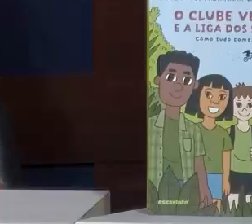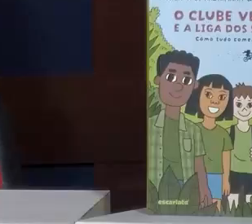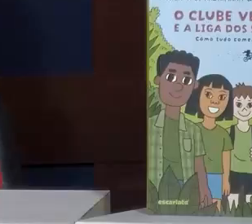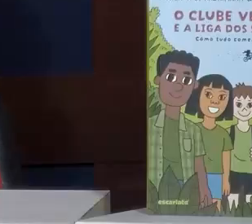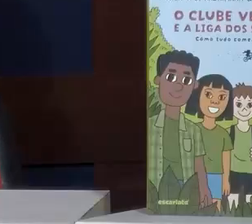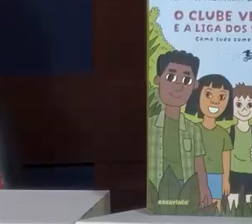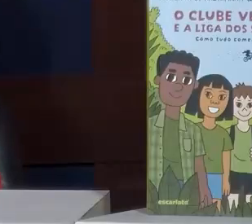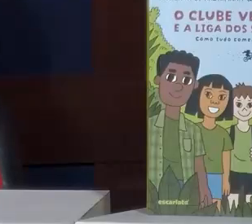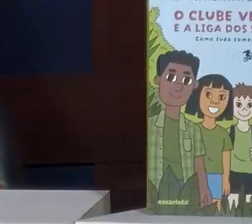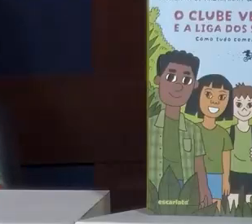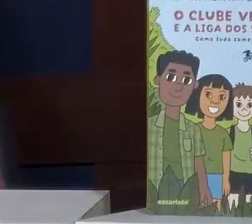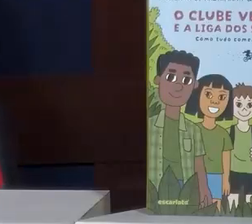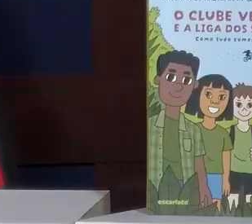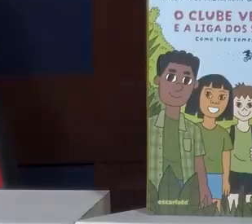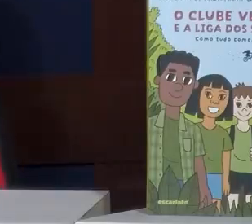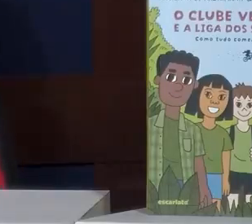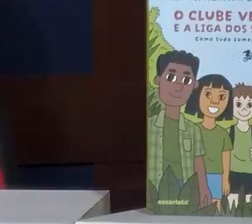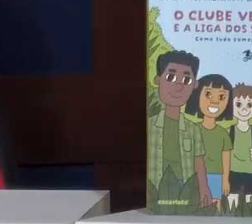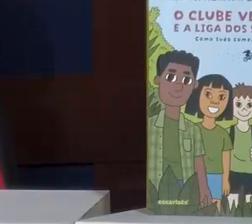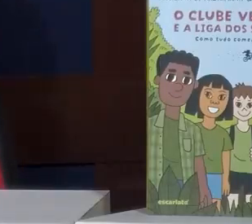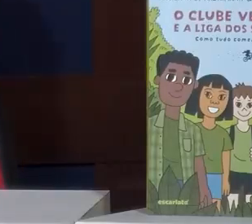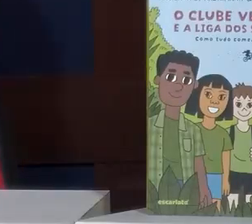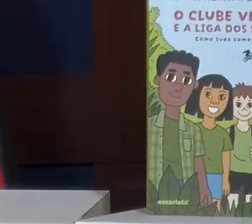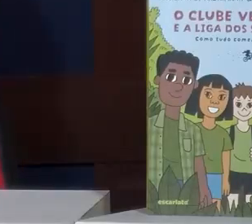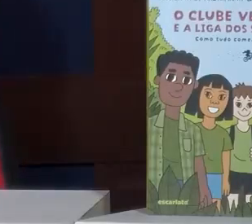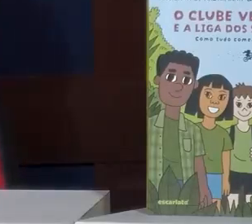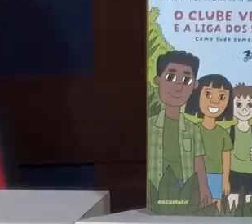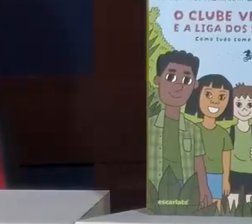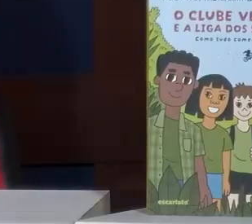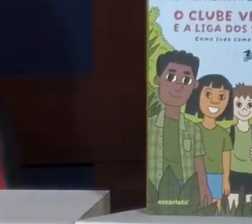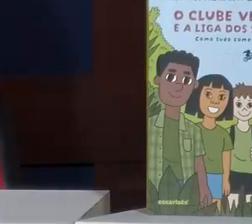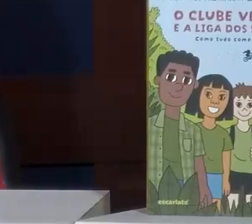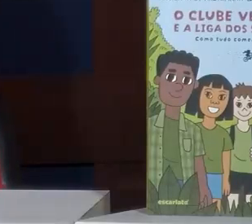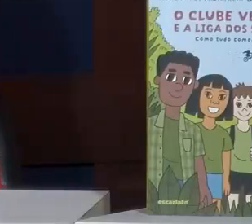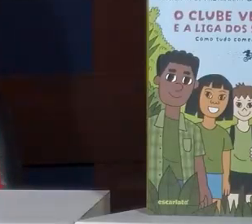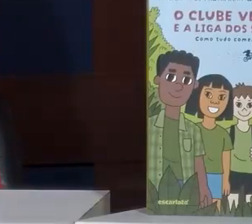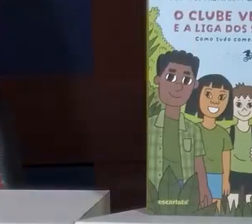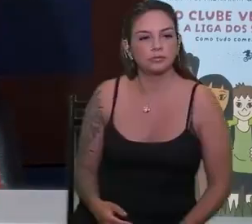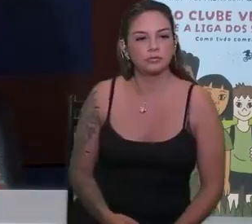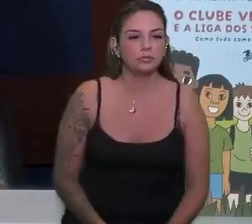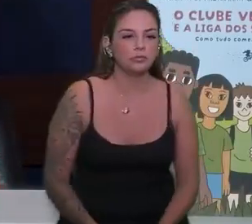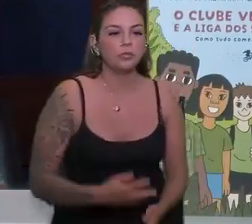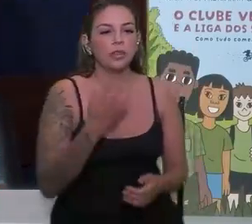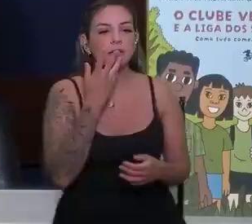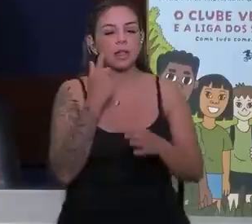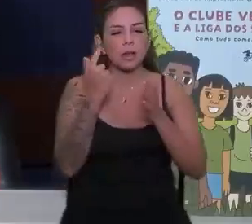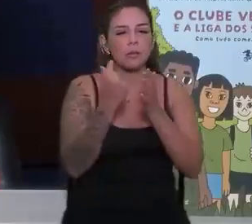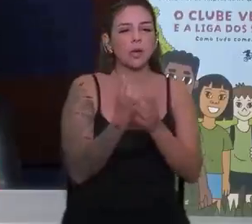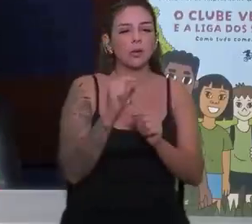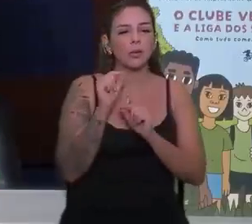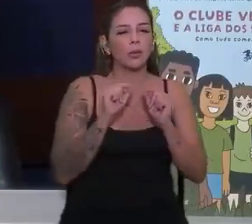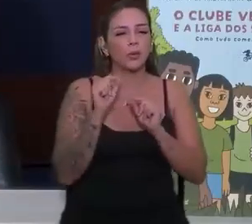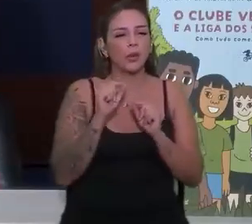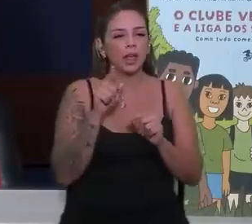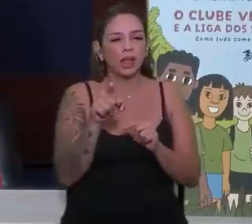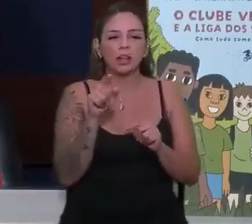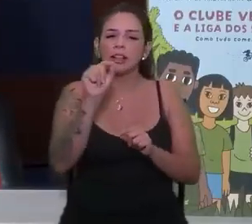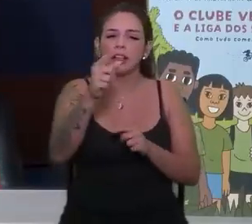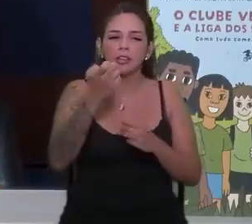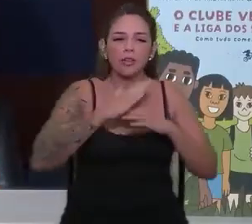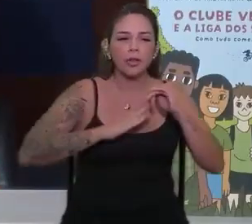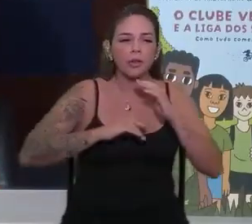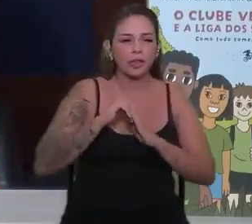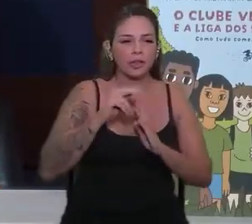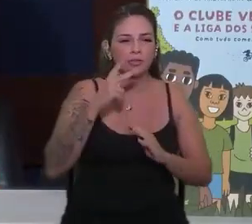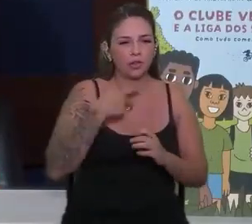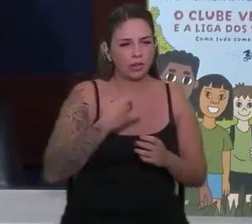de uma conversa, uma roda de conversa com crianças, e uma criança virou e falou assim, perguntando o que queria ser, a criança falou assim, eu queria